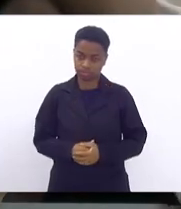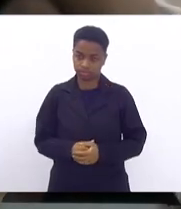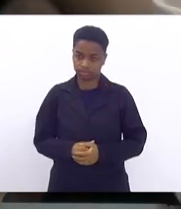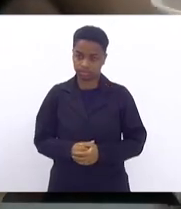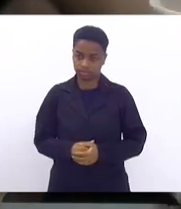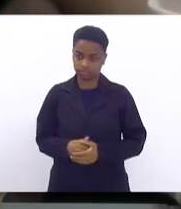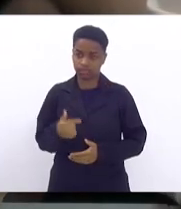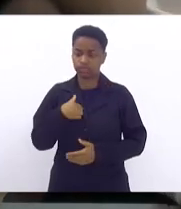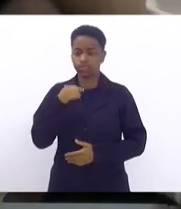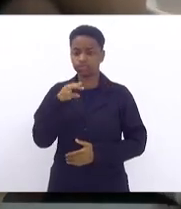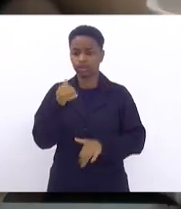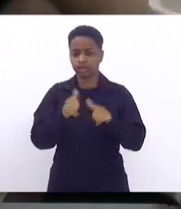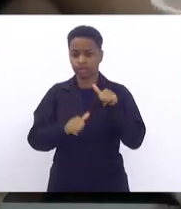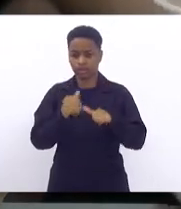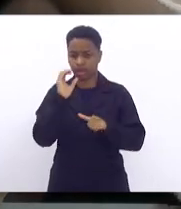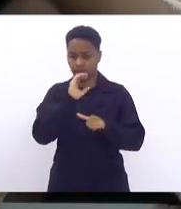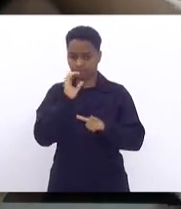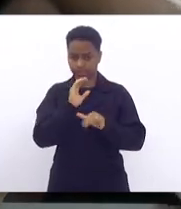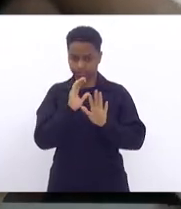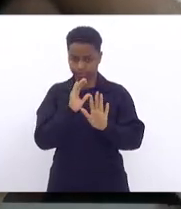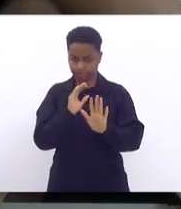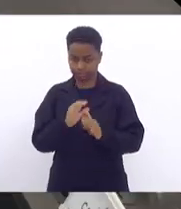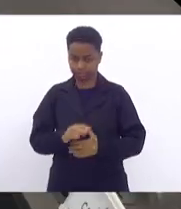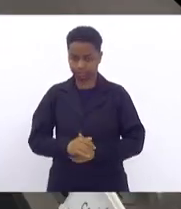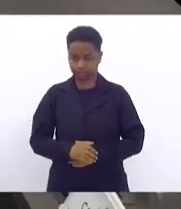Deixa eu só dar uma olhadinha rápida.